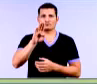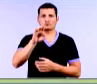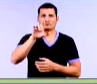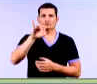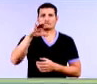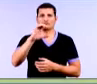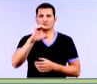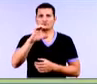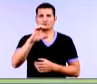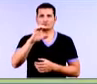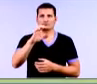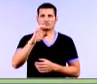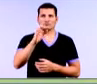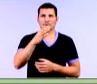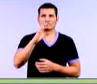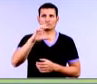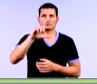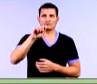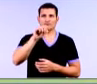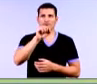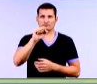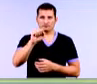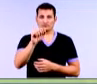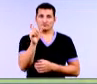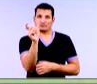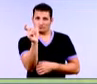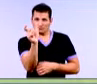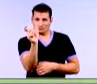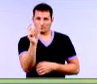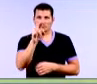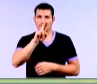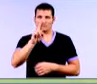o nome, esse aqui é o nome do algoritmo.